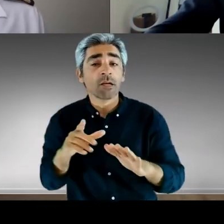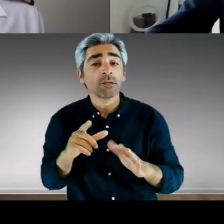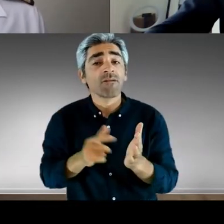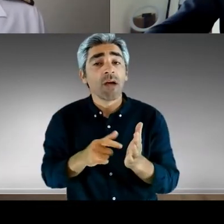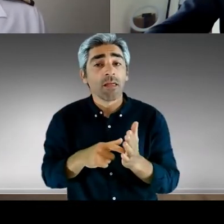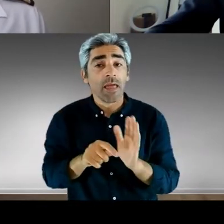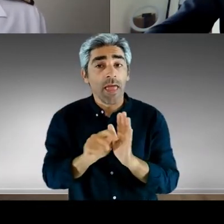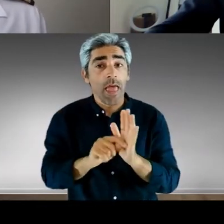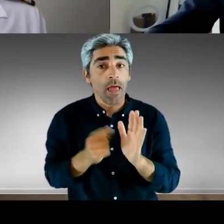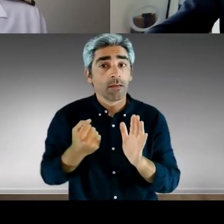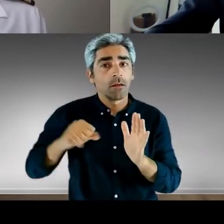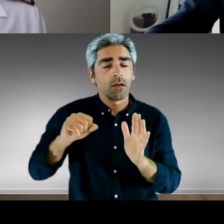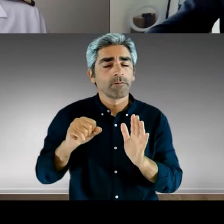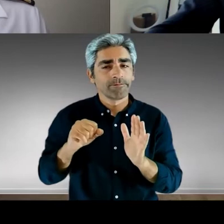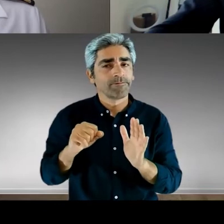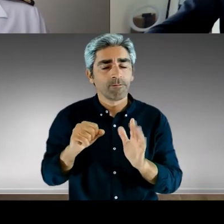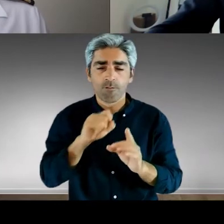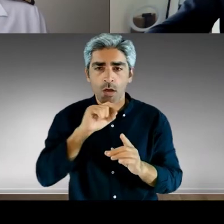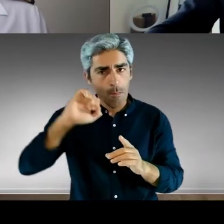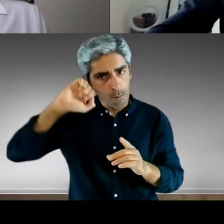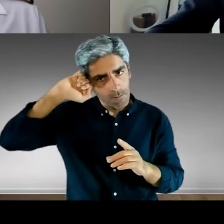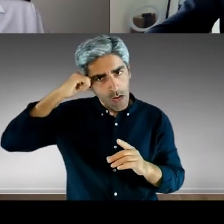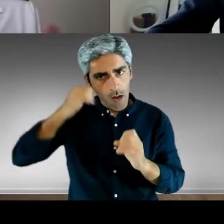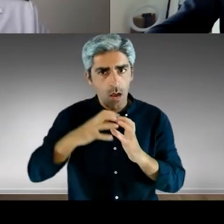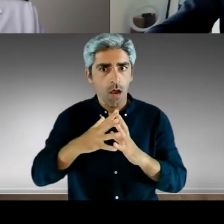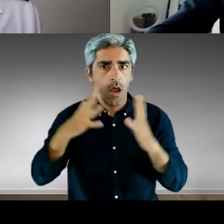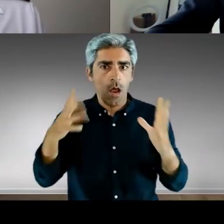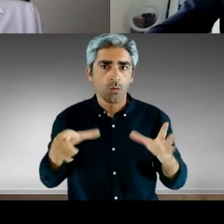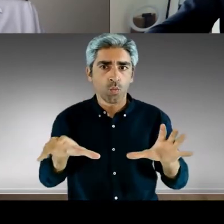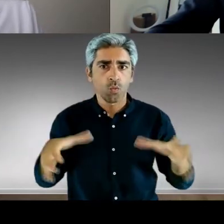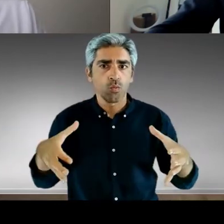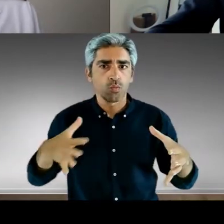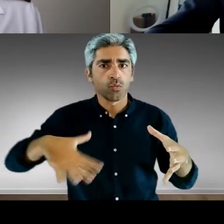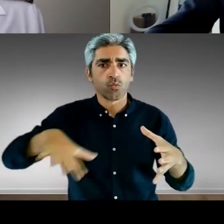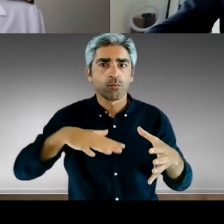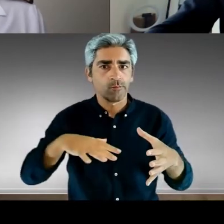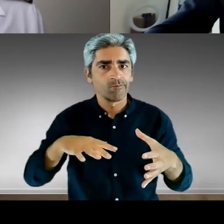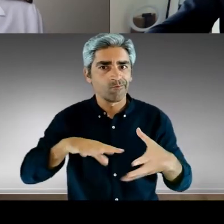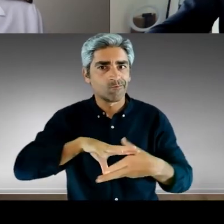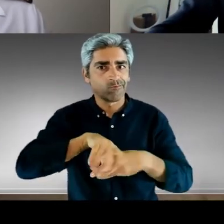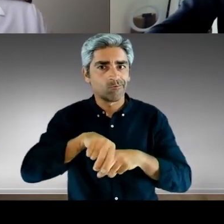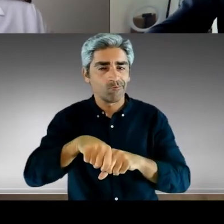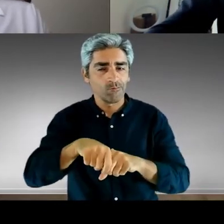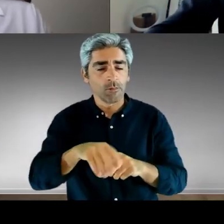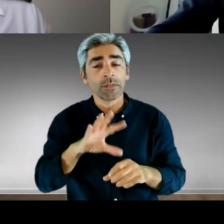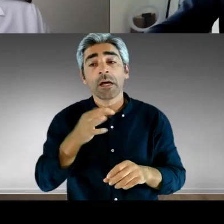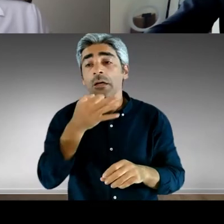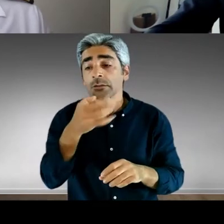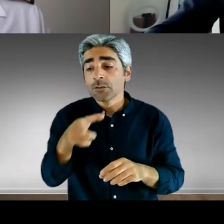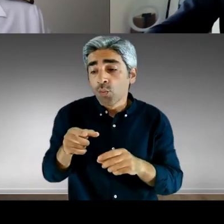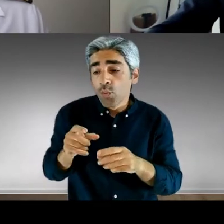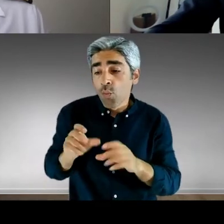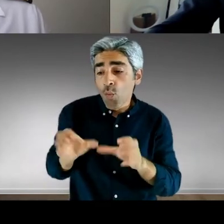extremamente danosos para o grupo, e quando um grupo é interessado,